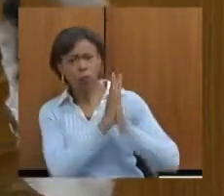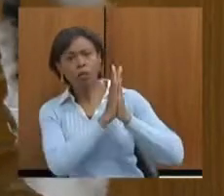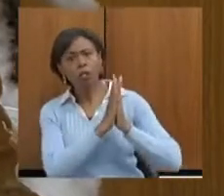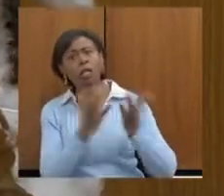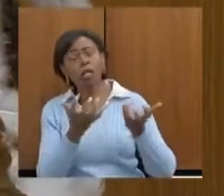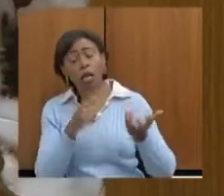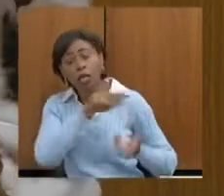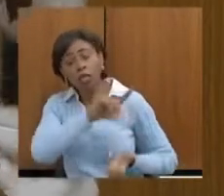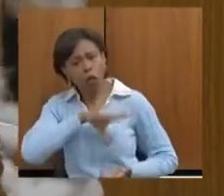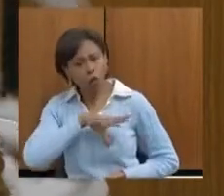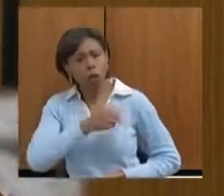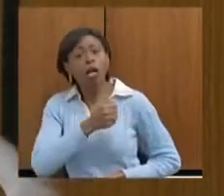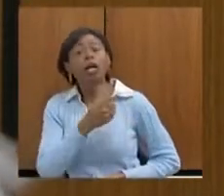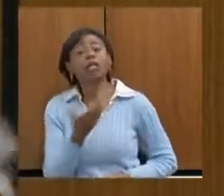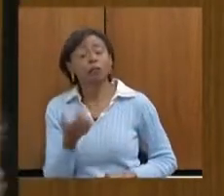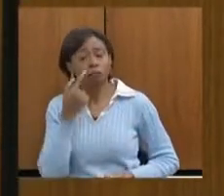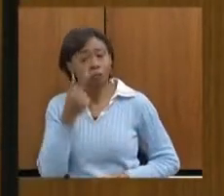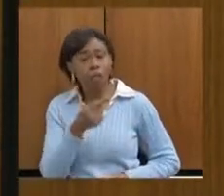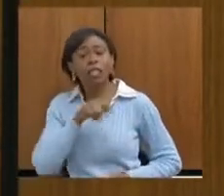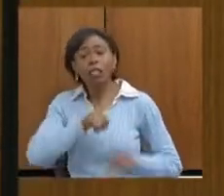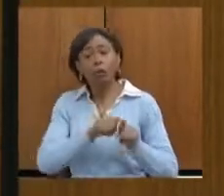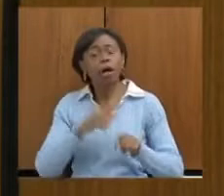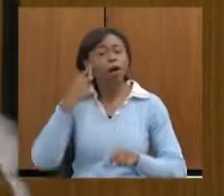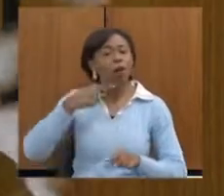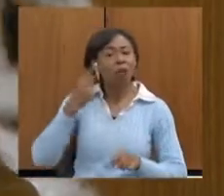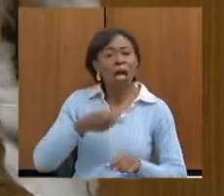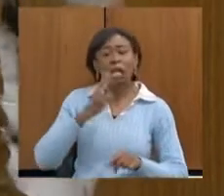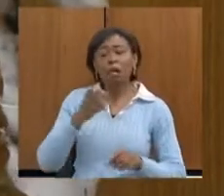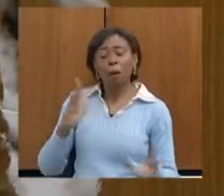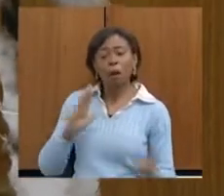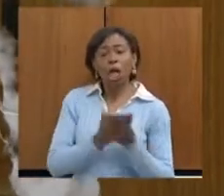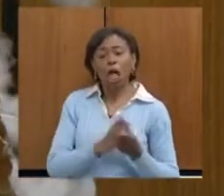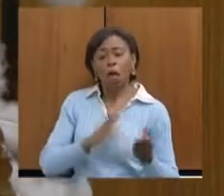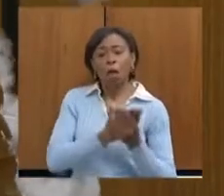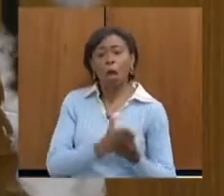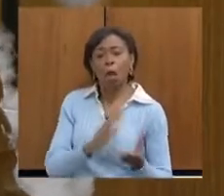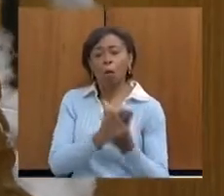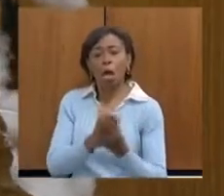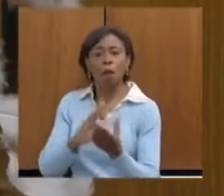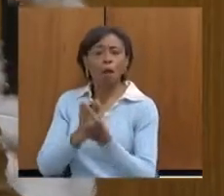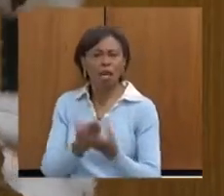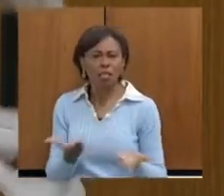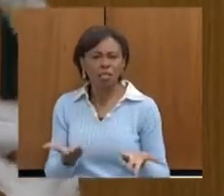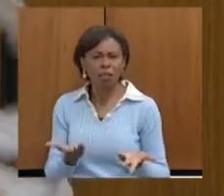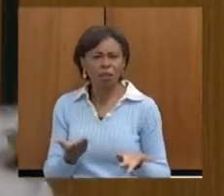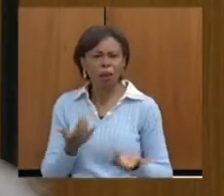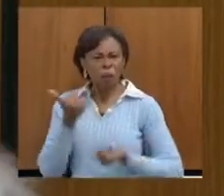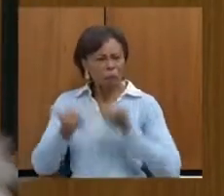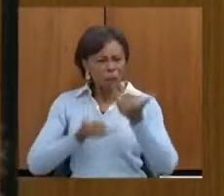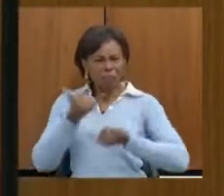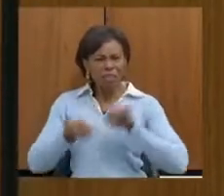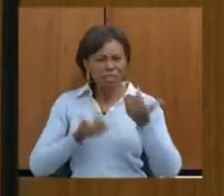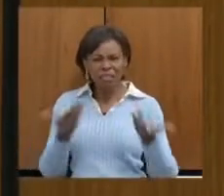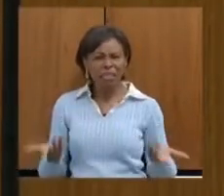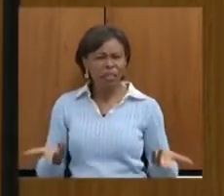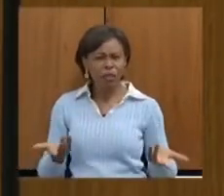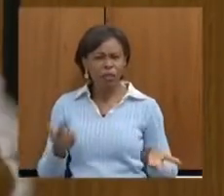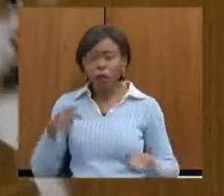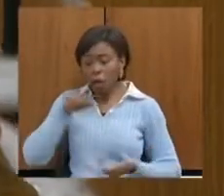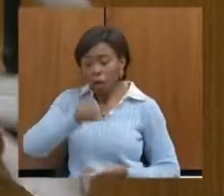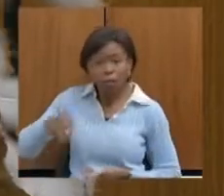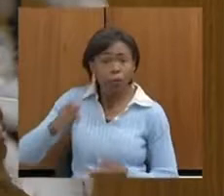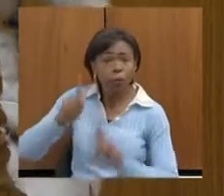coragem e esse advogado trabalha aí que fica metendo liminar entendendo o processo né ninguém tá brigando pelo seu direito